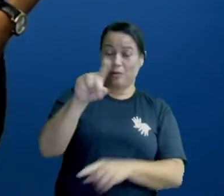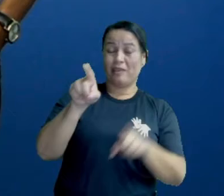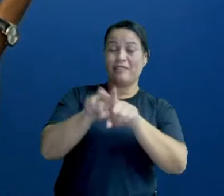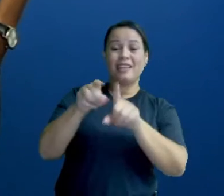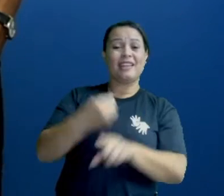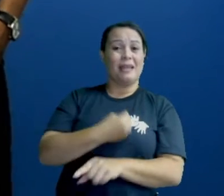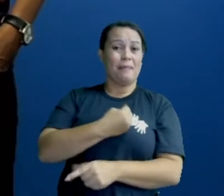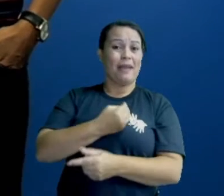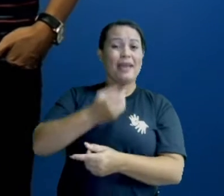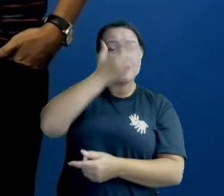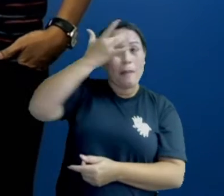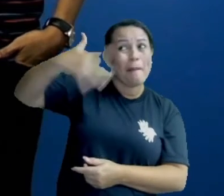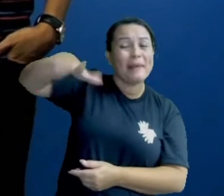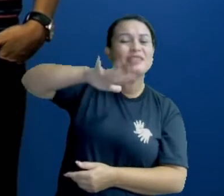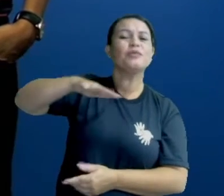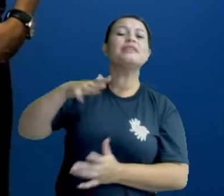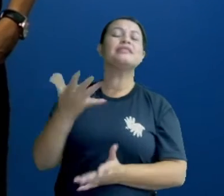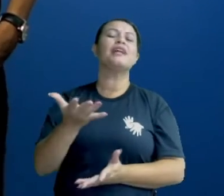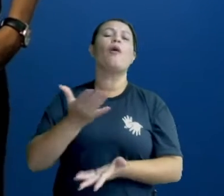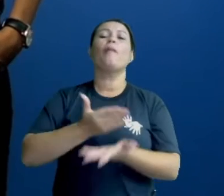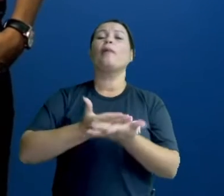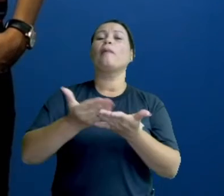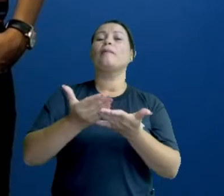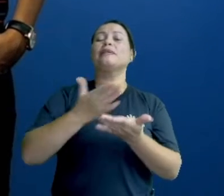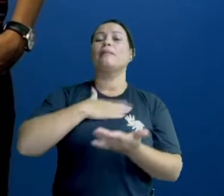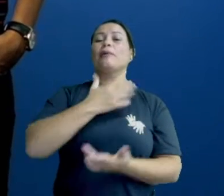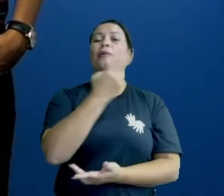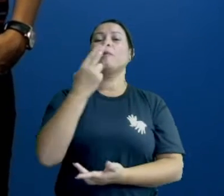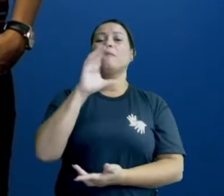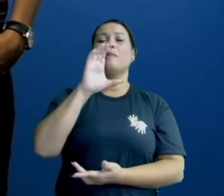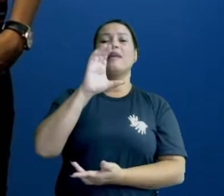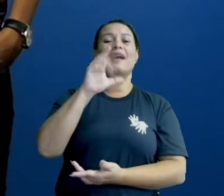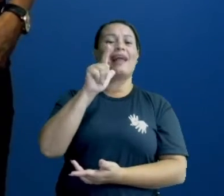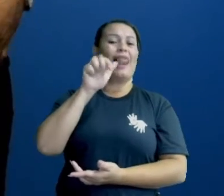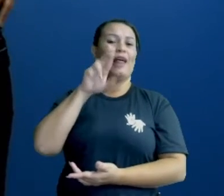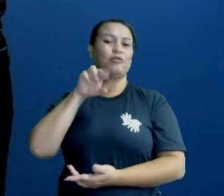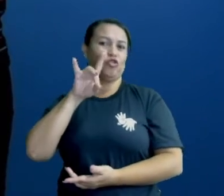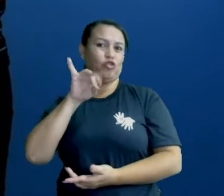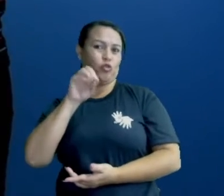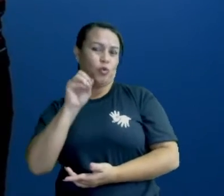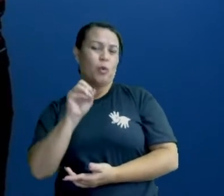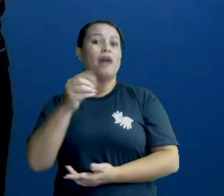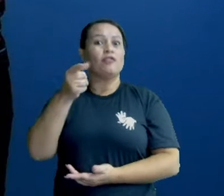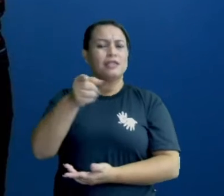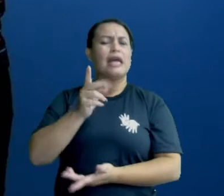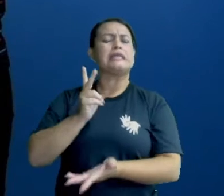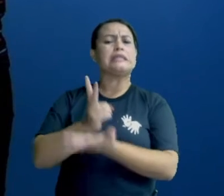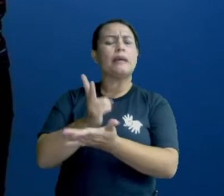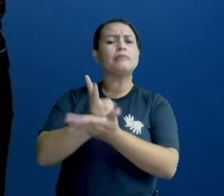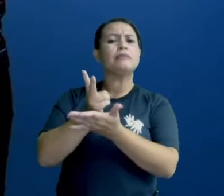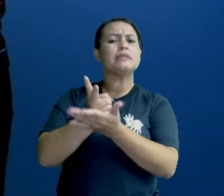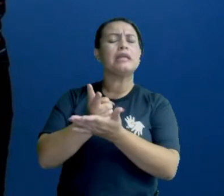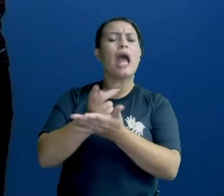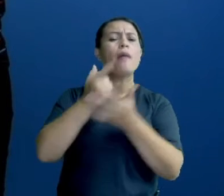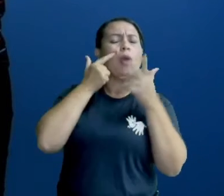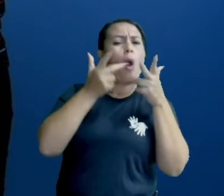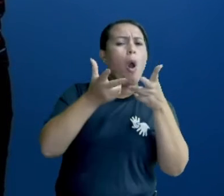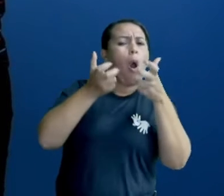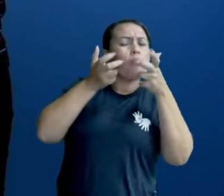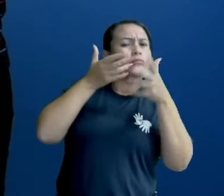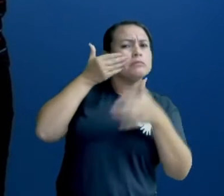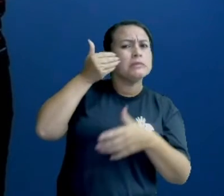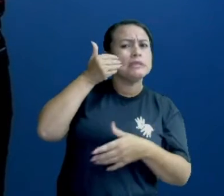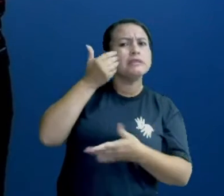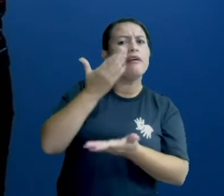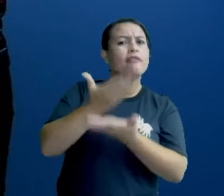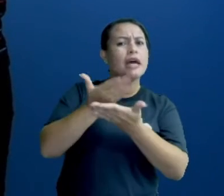ao seu redor, tá bom? Para início de conversa, meu nome é Cláudio Cabral, como vocês já sabem. Acompanhe as aulas, tá? Aí com os nossos